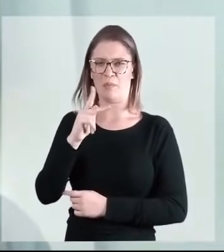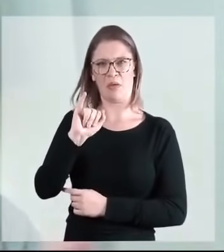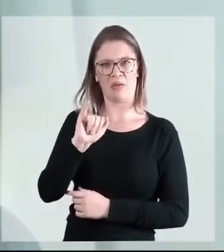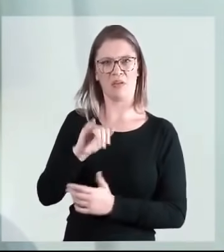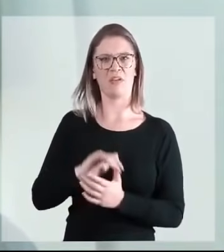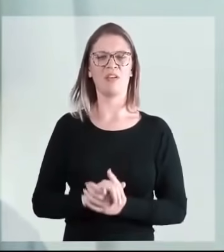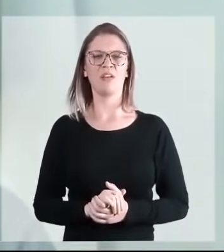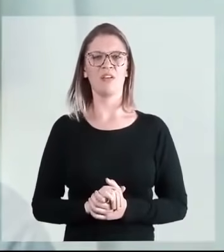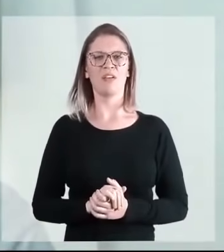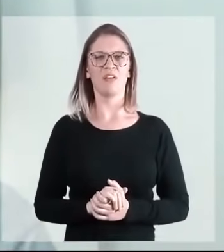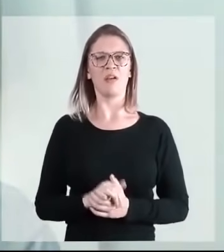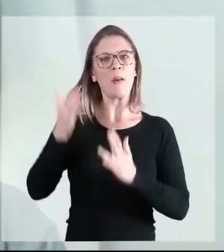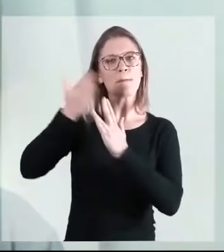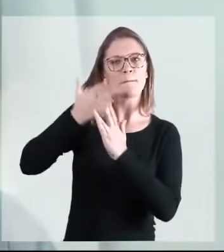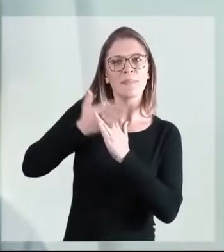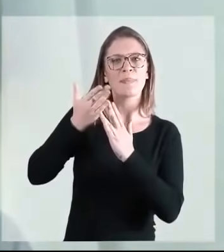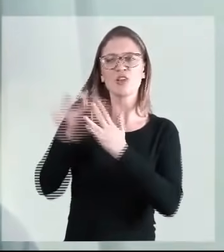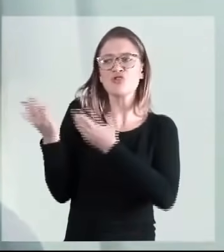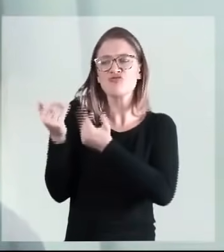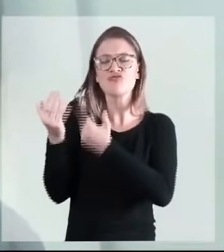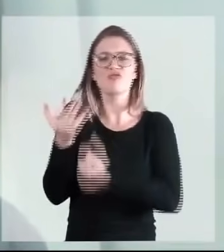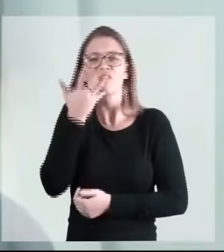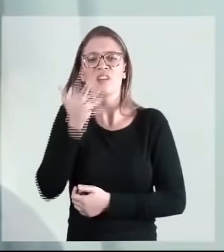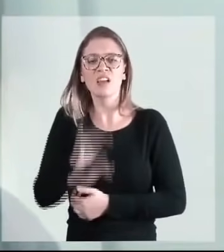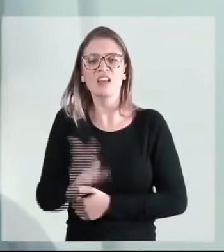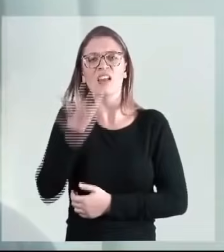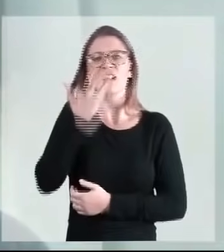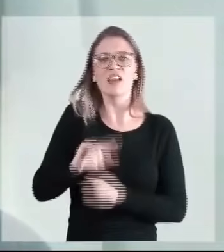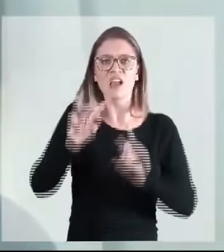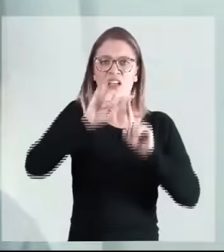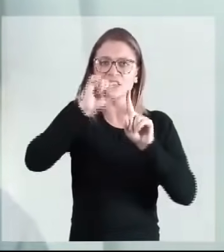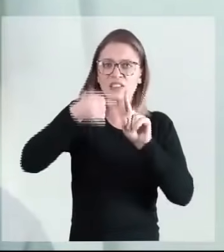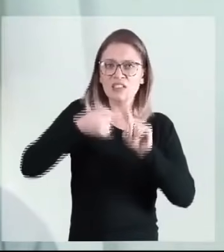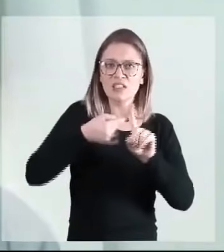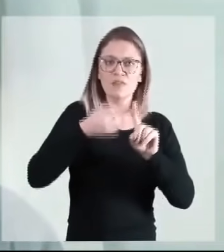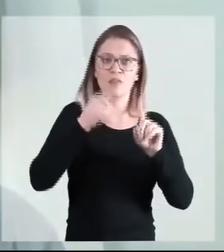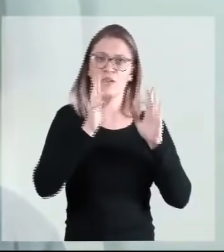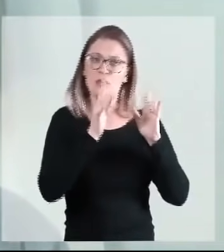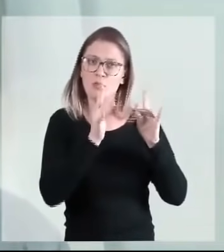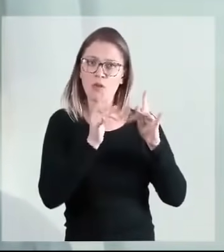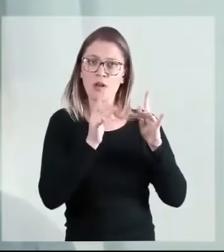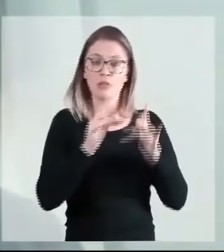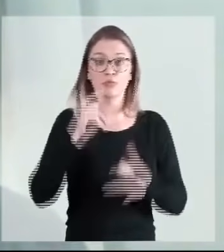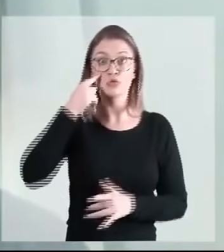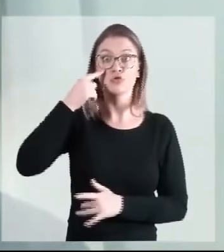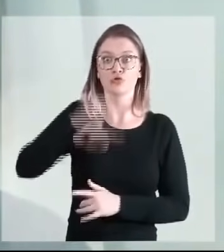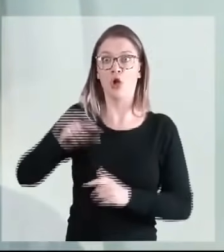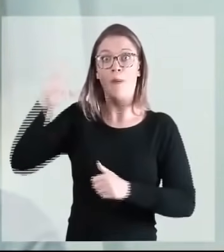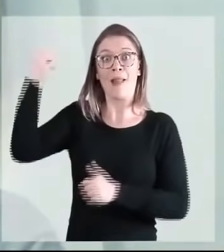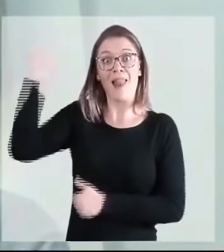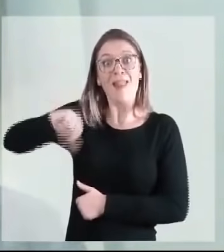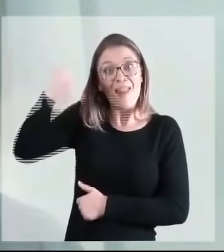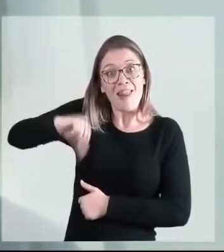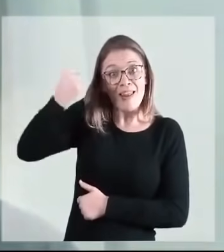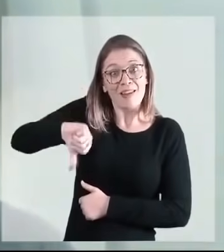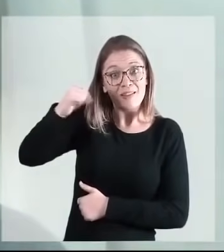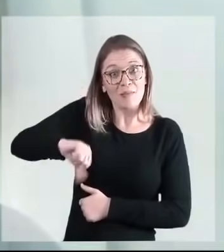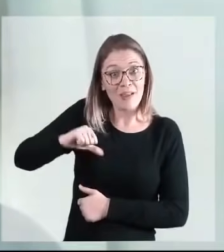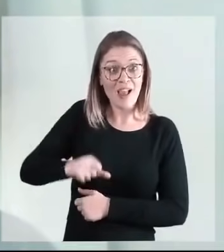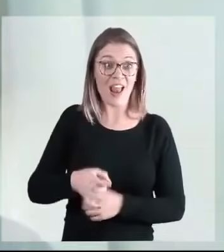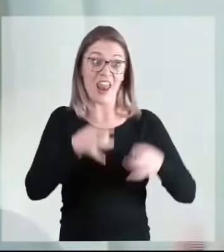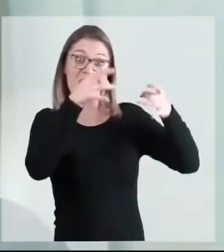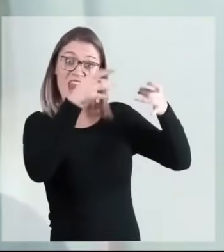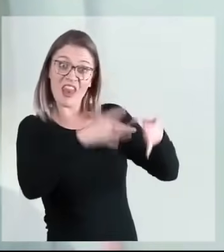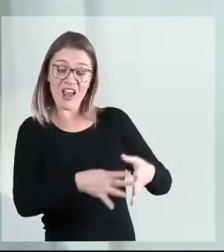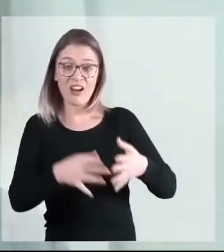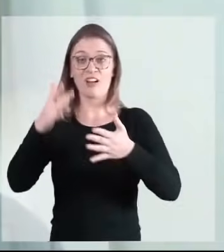crianças. Uma criança engravidou do namorado, aí descobre que é lésbica, larga o namorado para ver com a namorada, aí vai falar para a mãe expulsa de